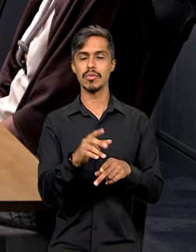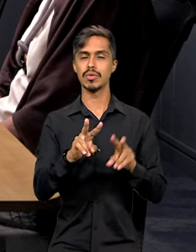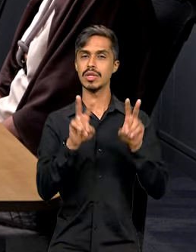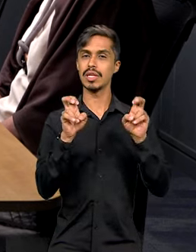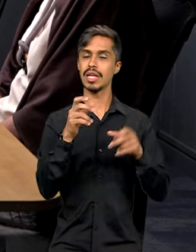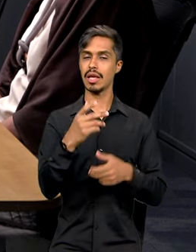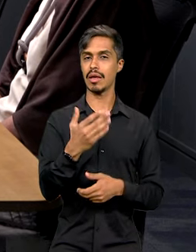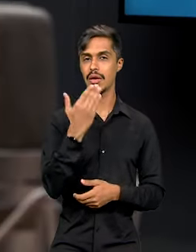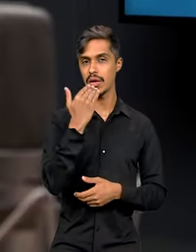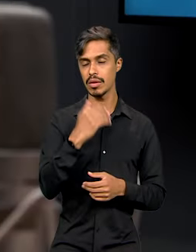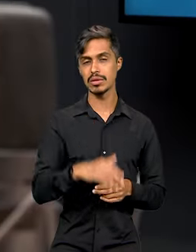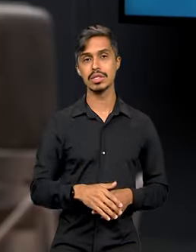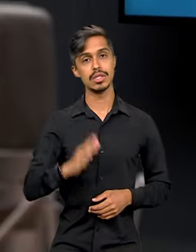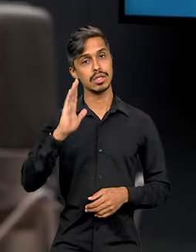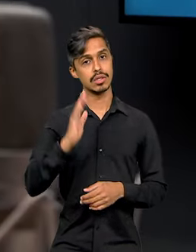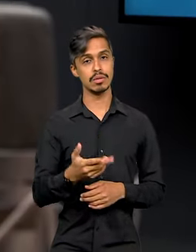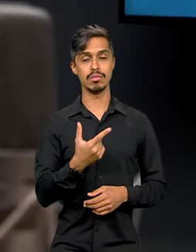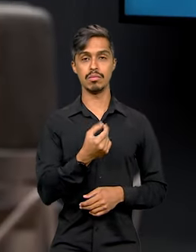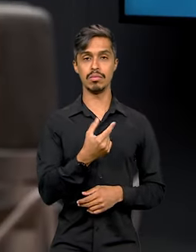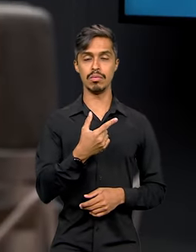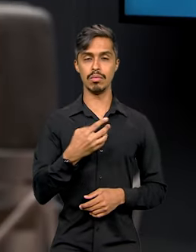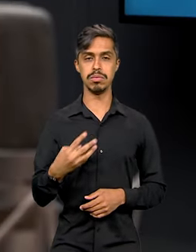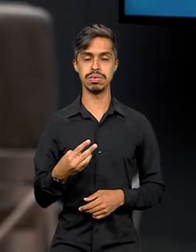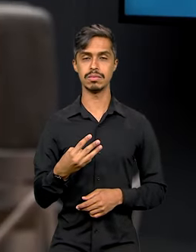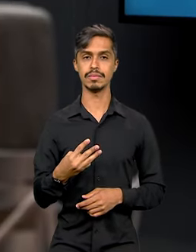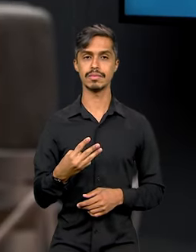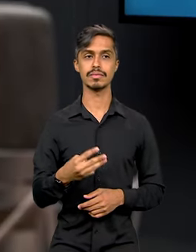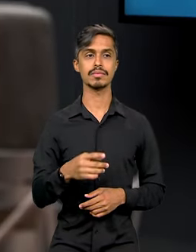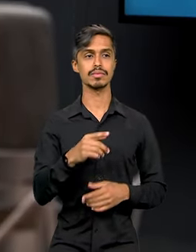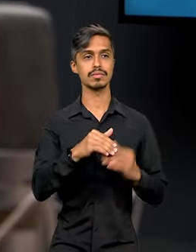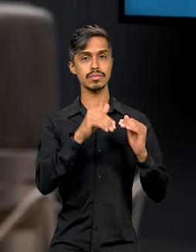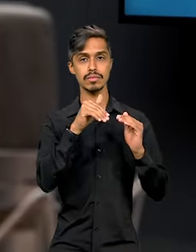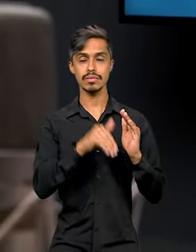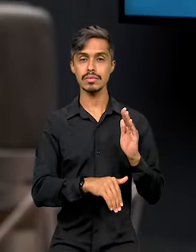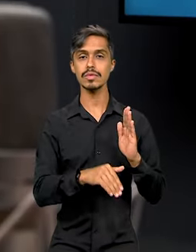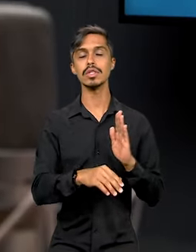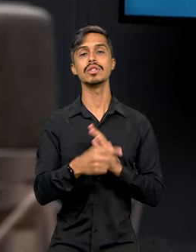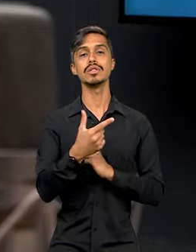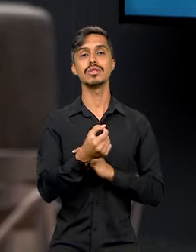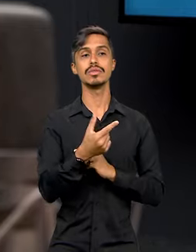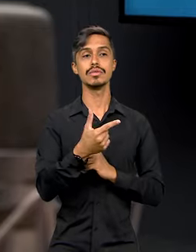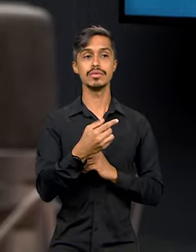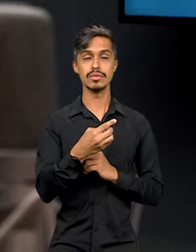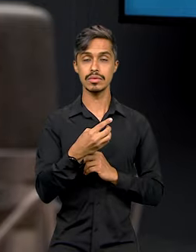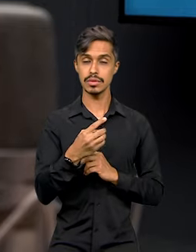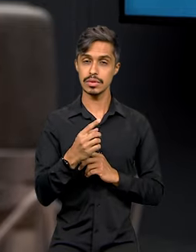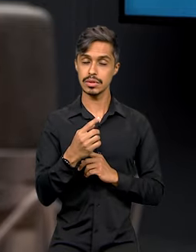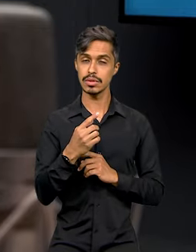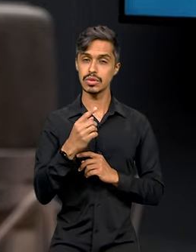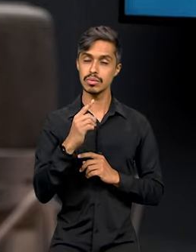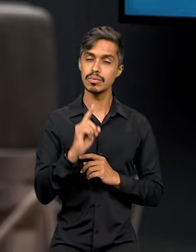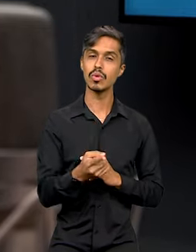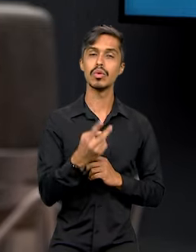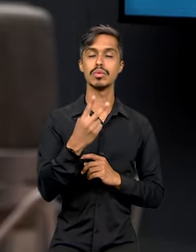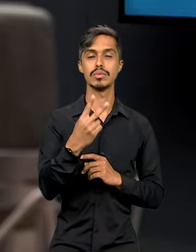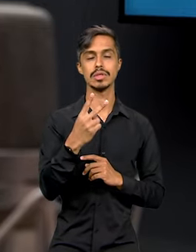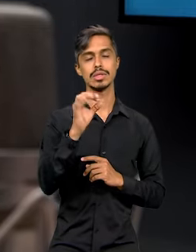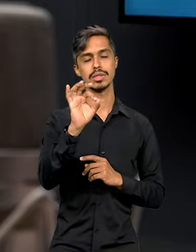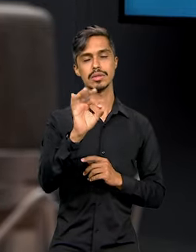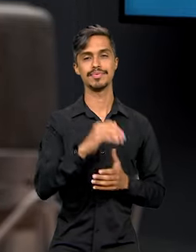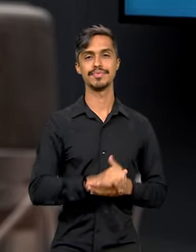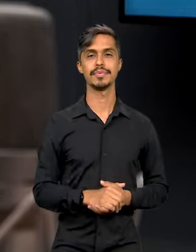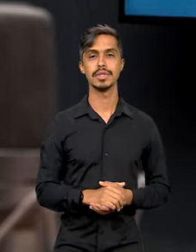entorno alimentar já no 2023 TR caia a 1,2 isso quer dizer que as pessoas estão eh